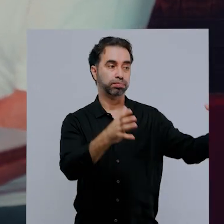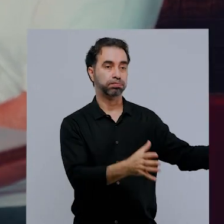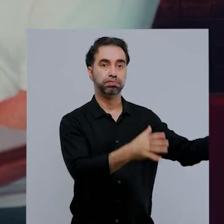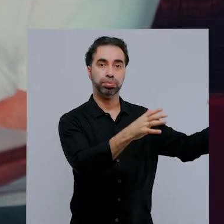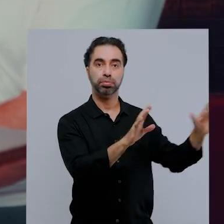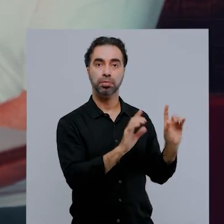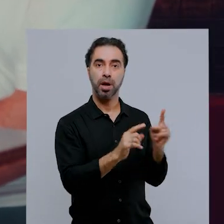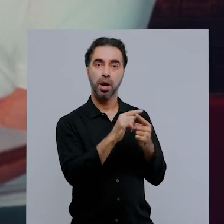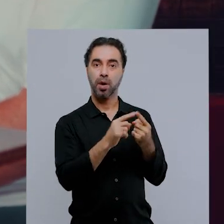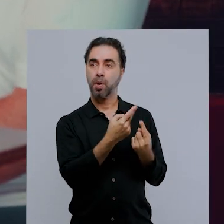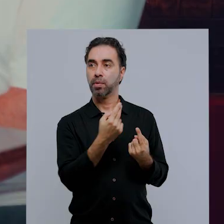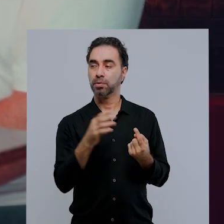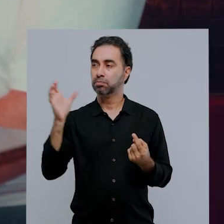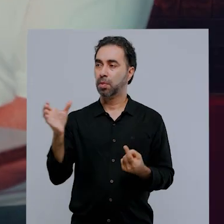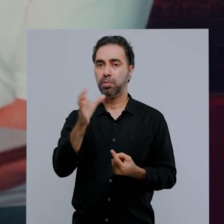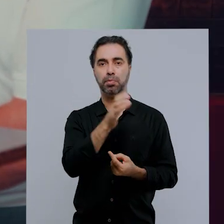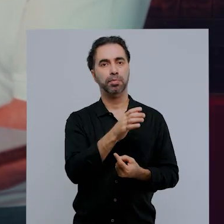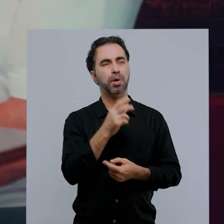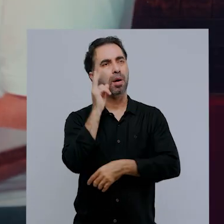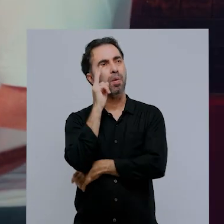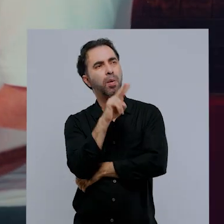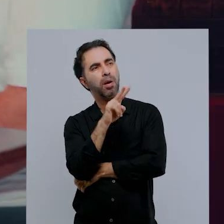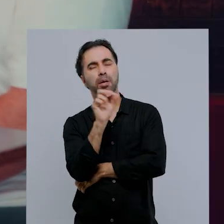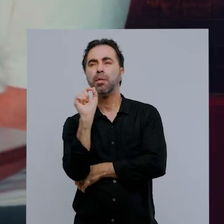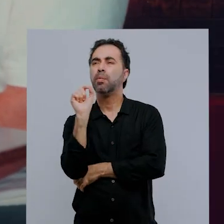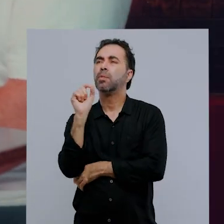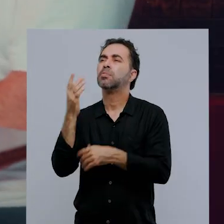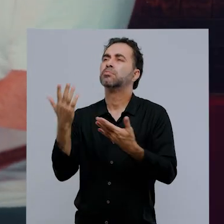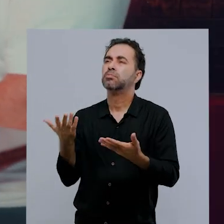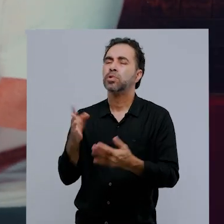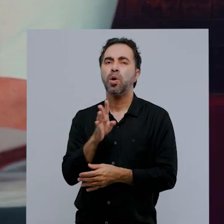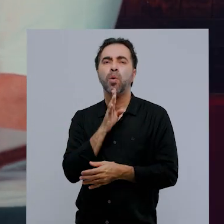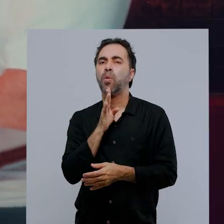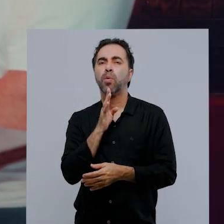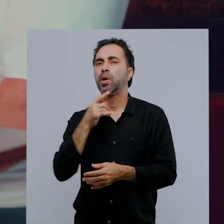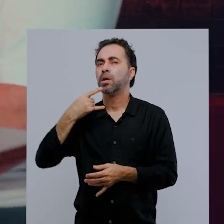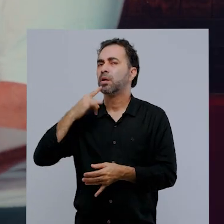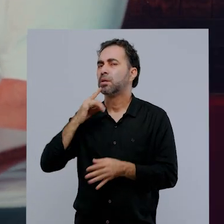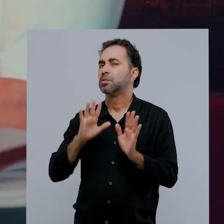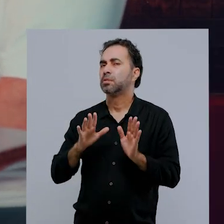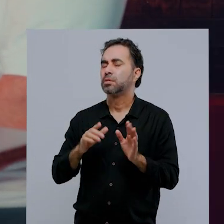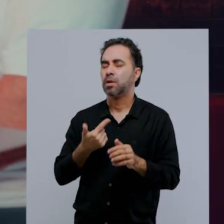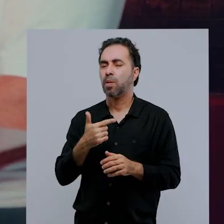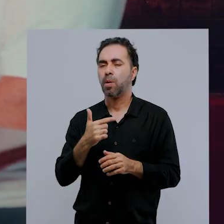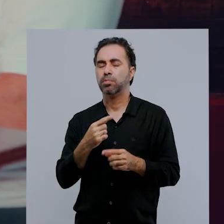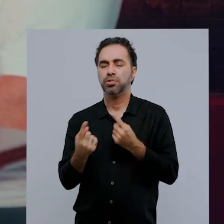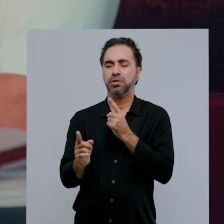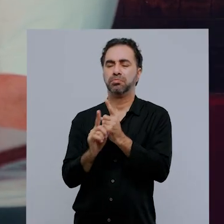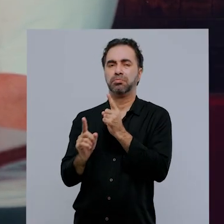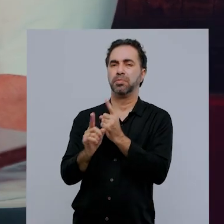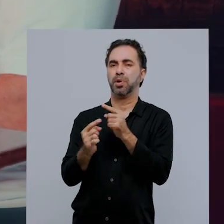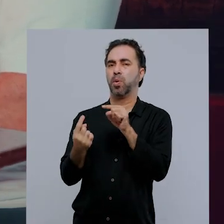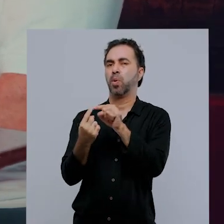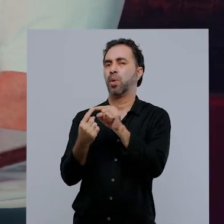posição. Estavam aqui, nessa... Eu falei, gente, mas o que é isso? Eu não conhecia muito bem cachaça, sabe? Eu não tinha muita